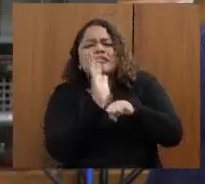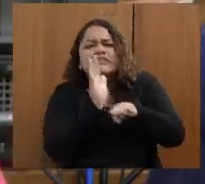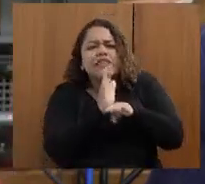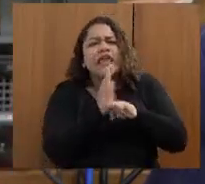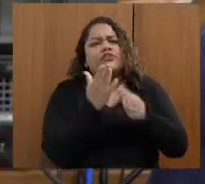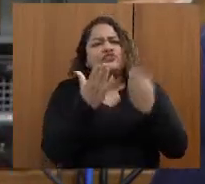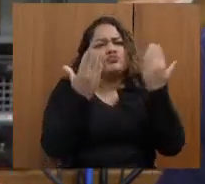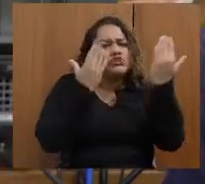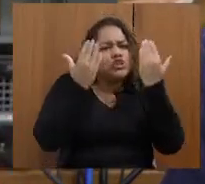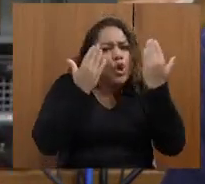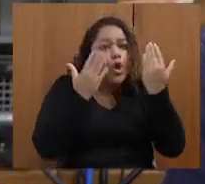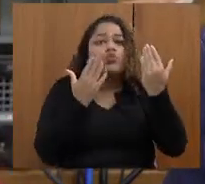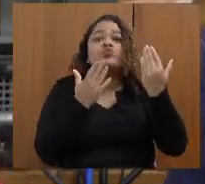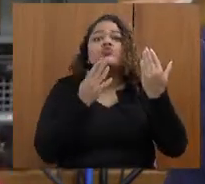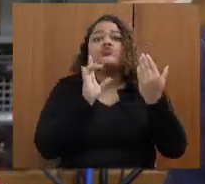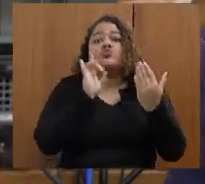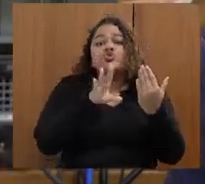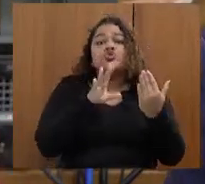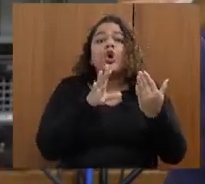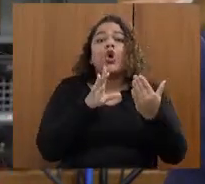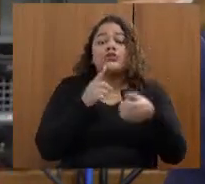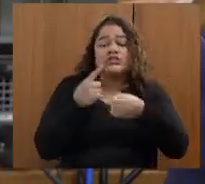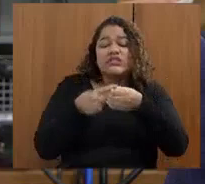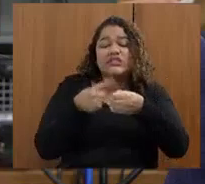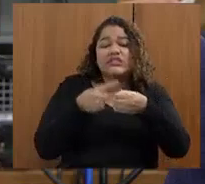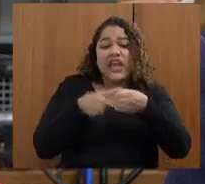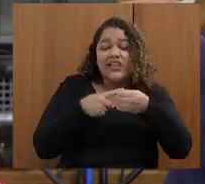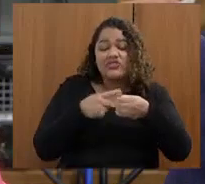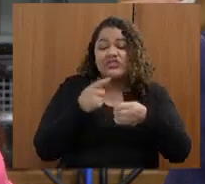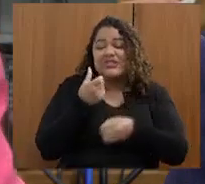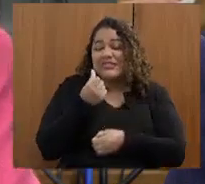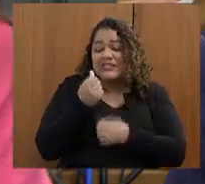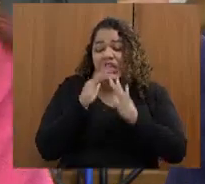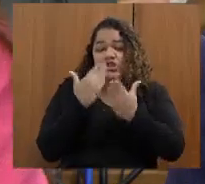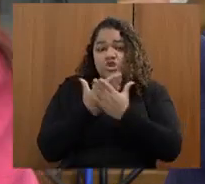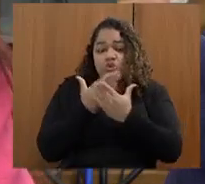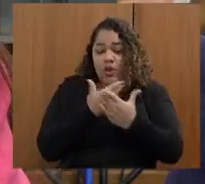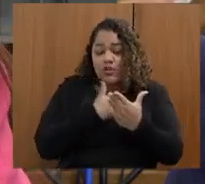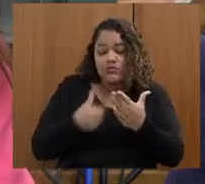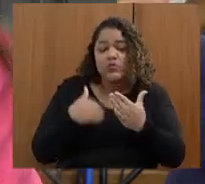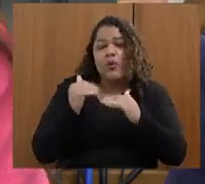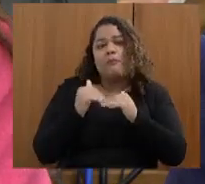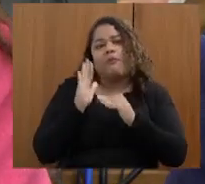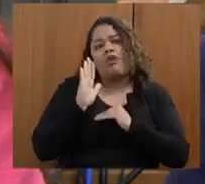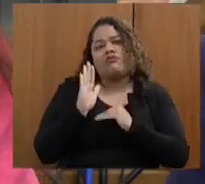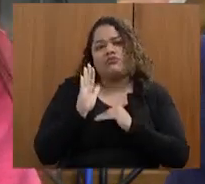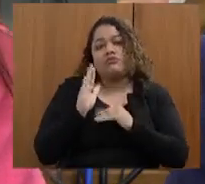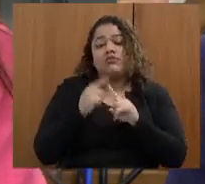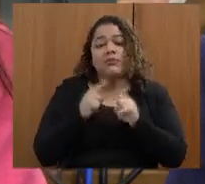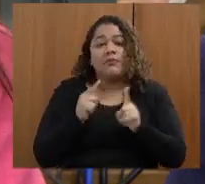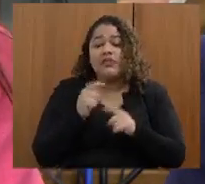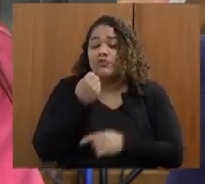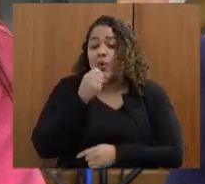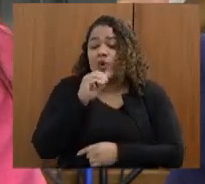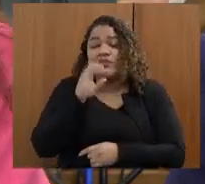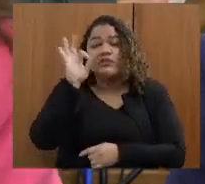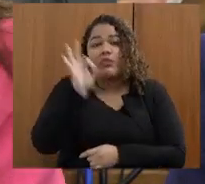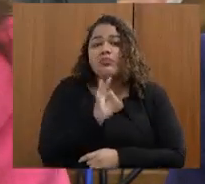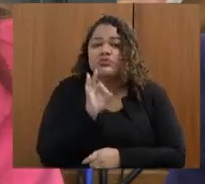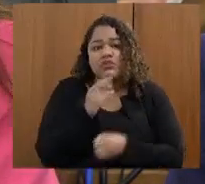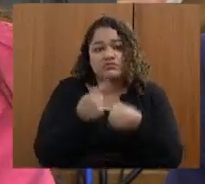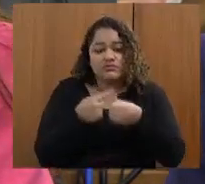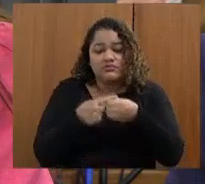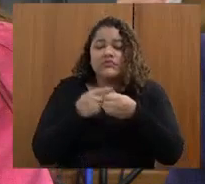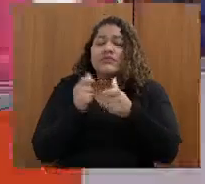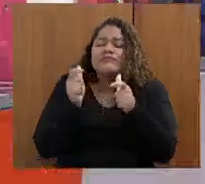e psicólogos só vão acontecer em cidades que tem mais de seis escolas estaduais acontece secretário que 80% da cidade de Minas São